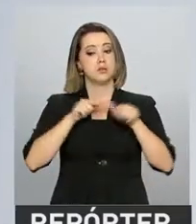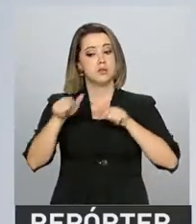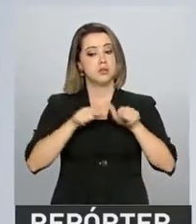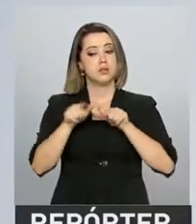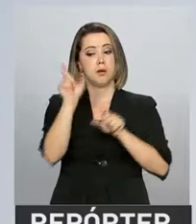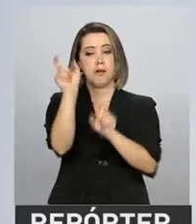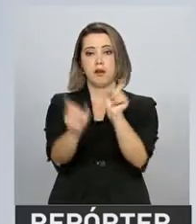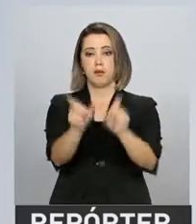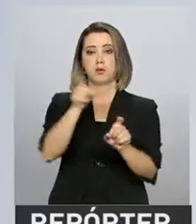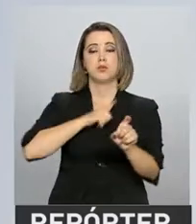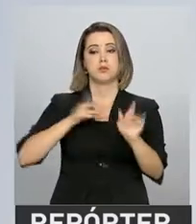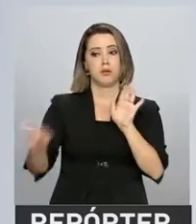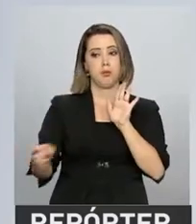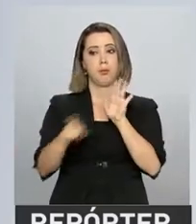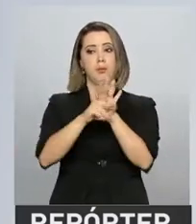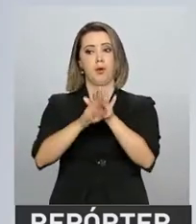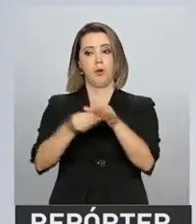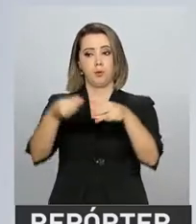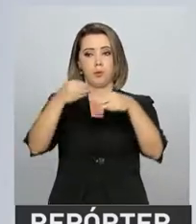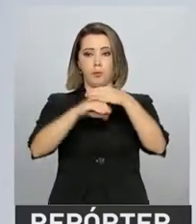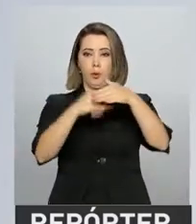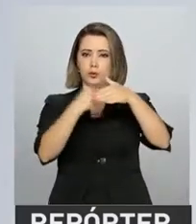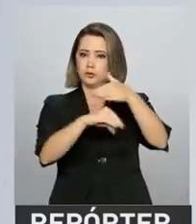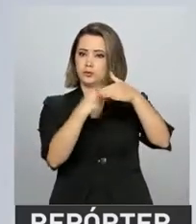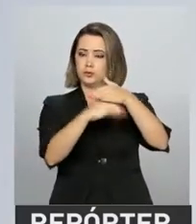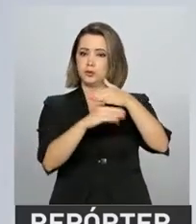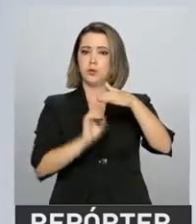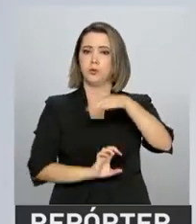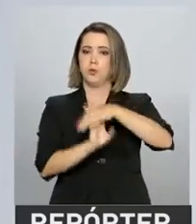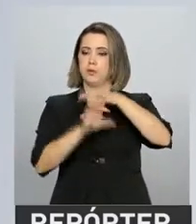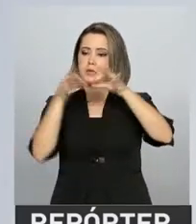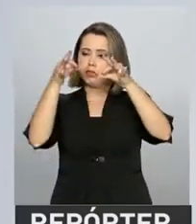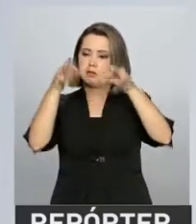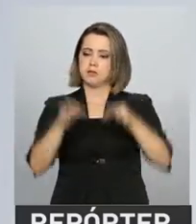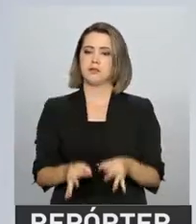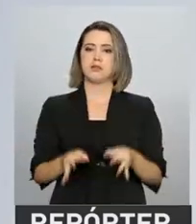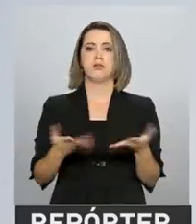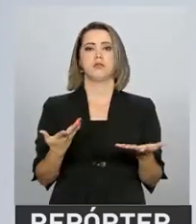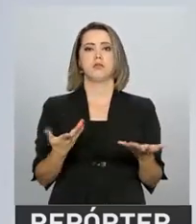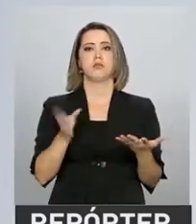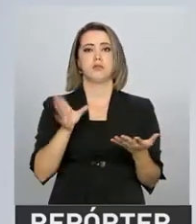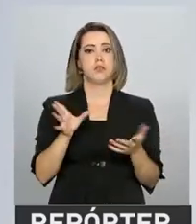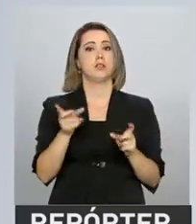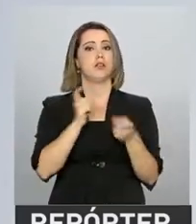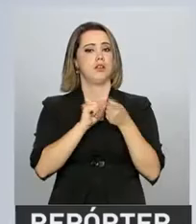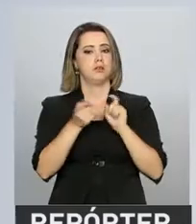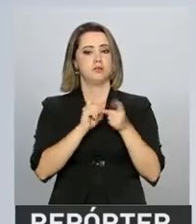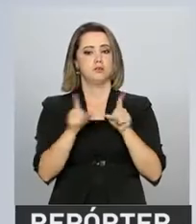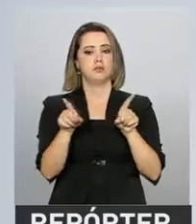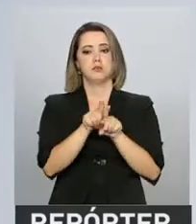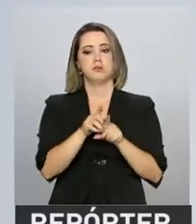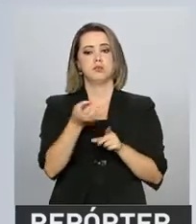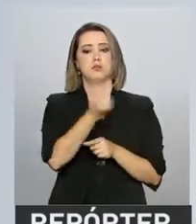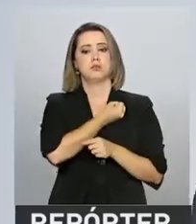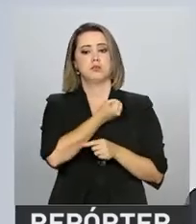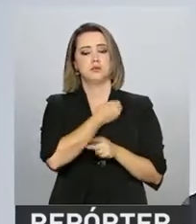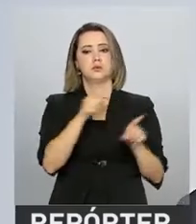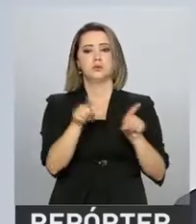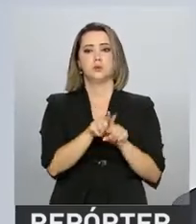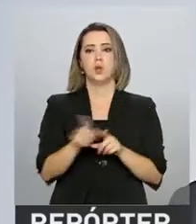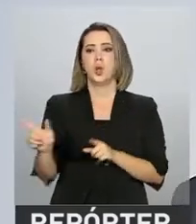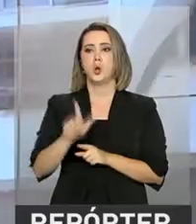têm na caixa econômica uma empresa sólida e que tem gestão e que tem dado é